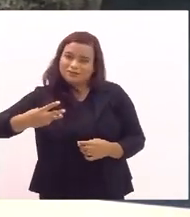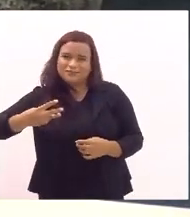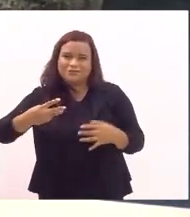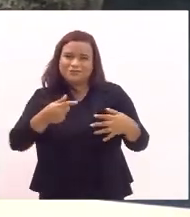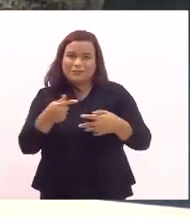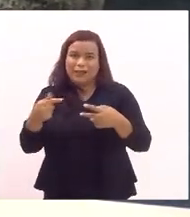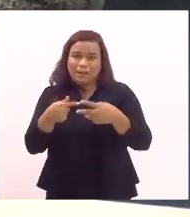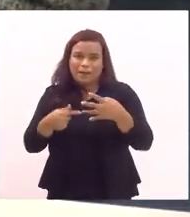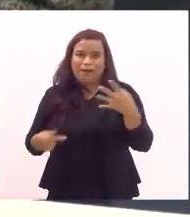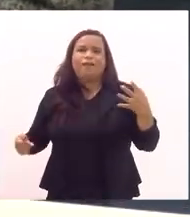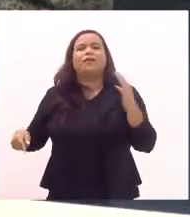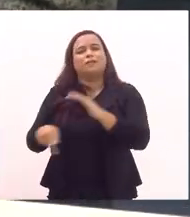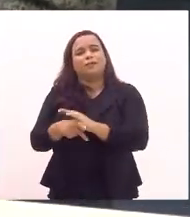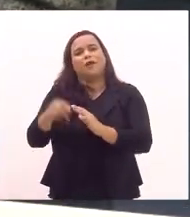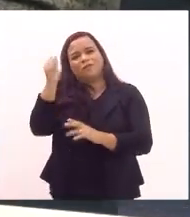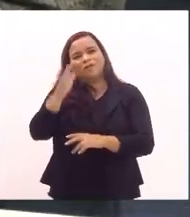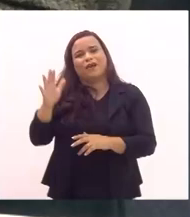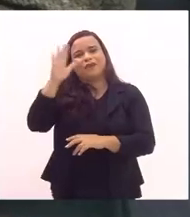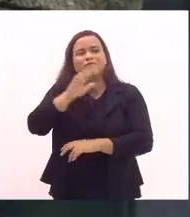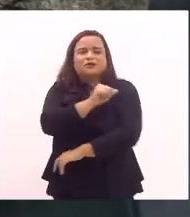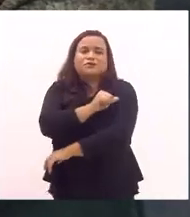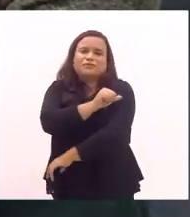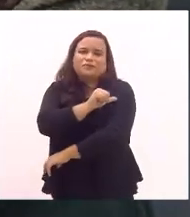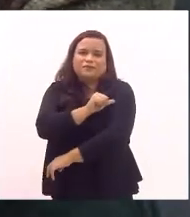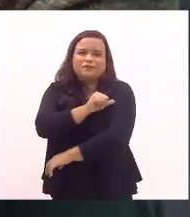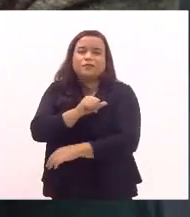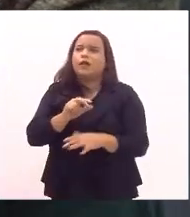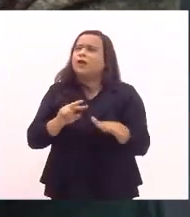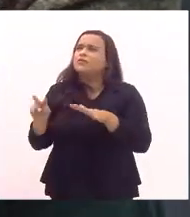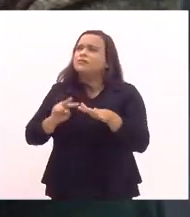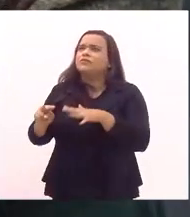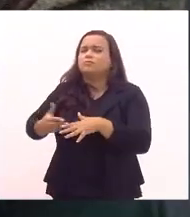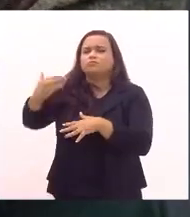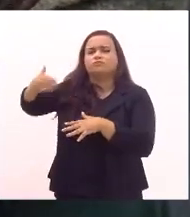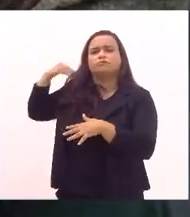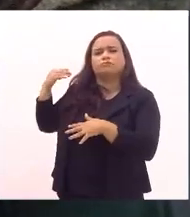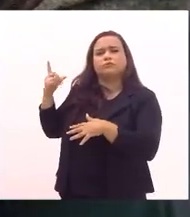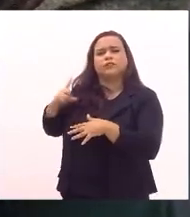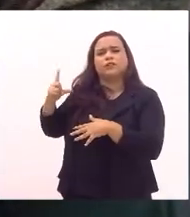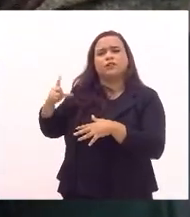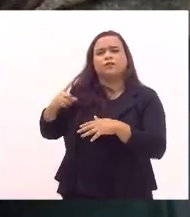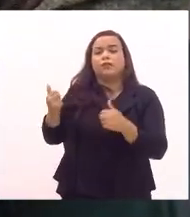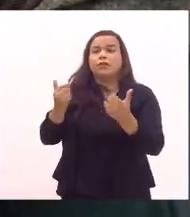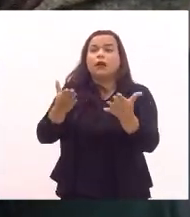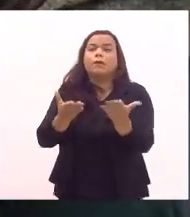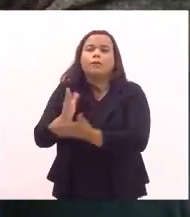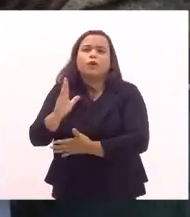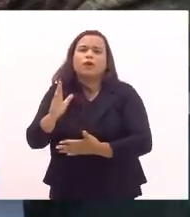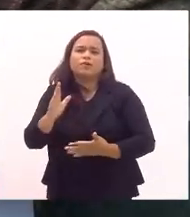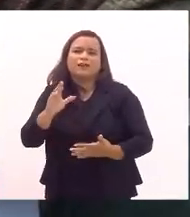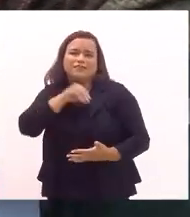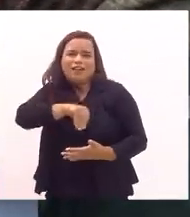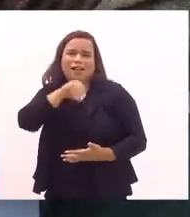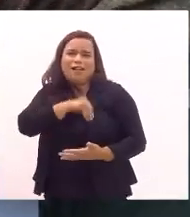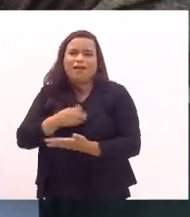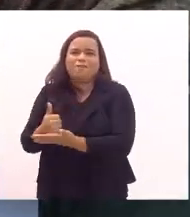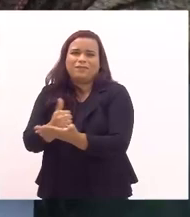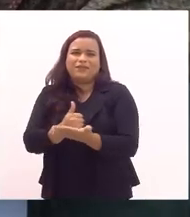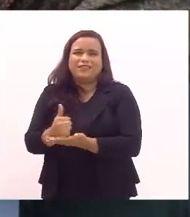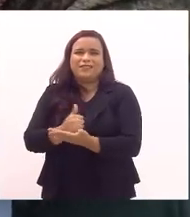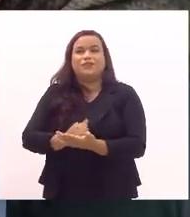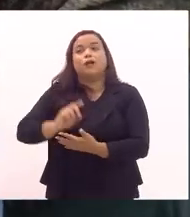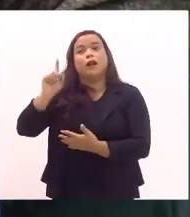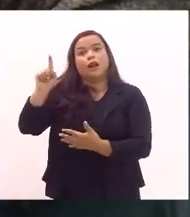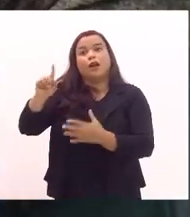enfermagem alguns algumas semanas atrás nós aprovamos um piso salarial no Congresso